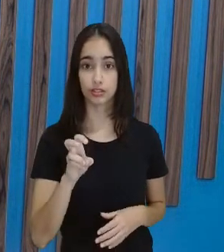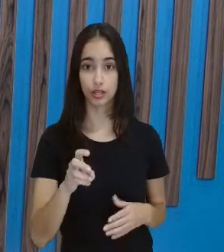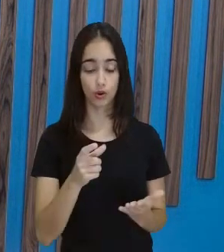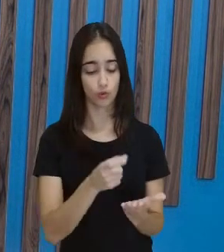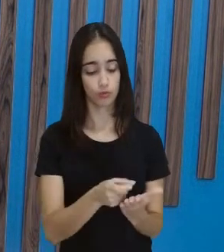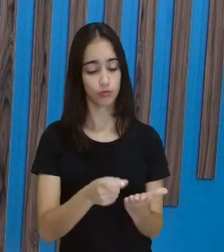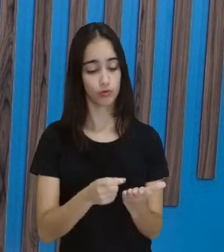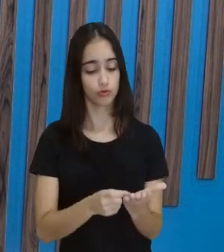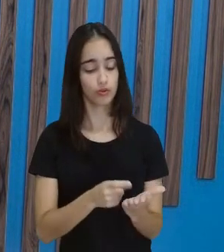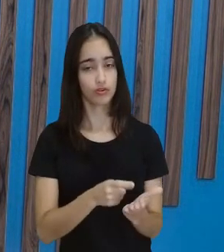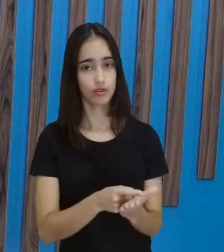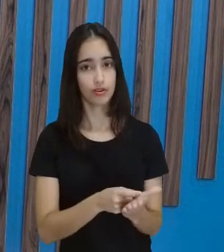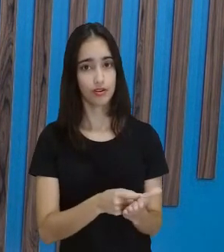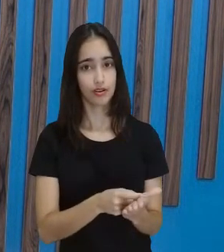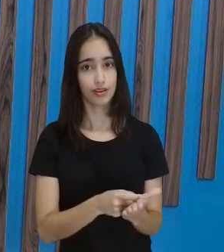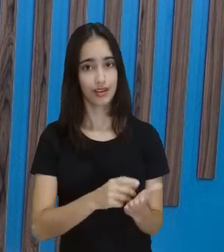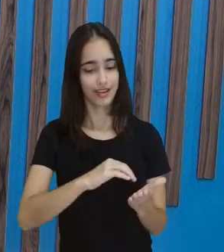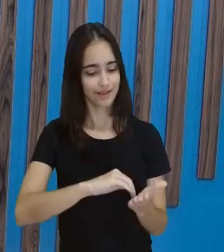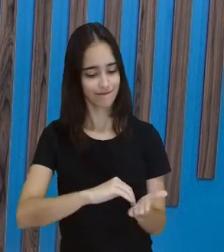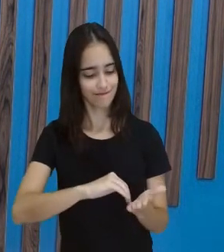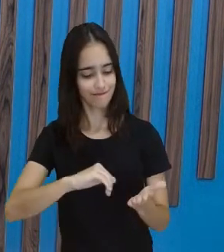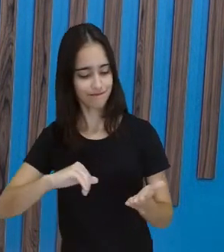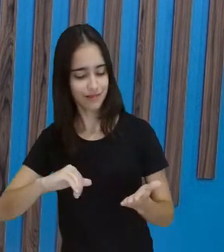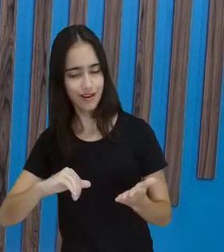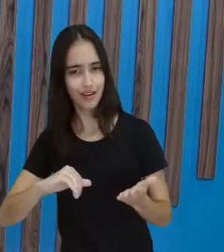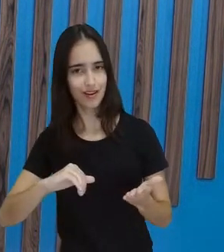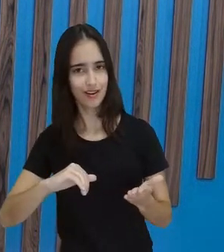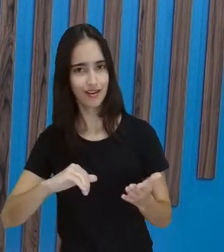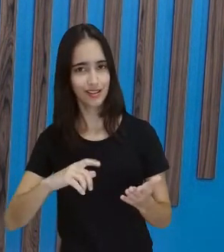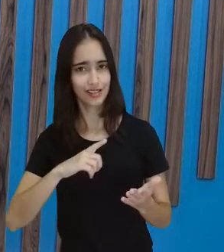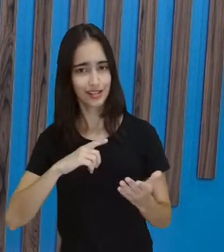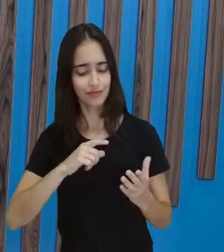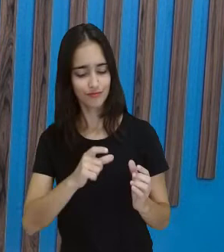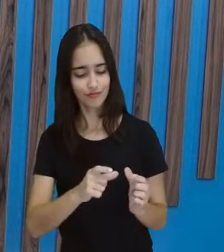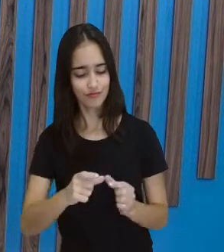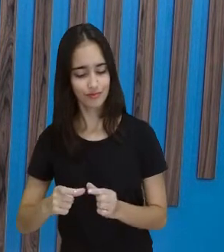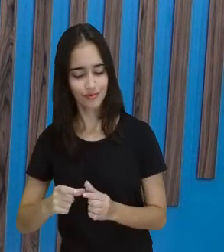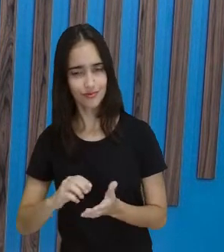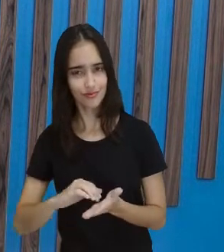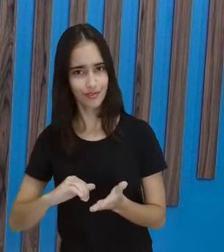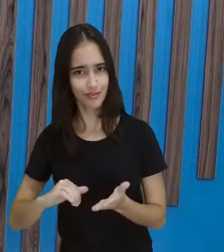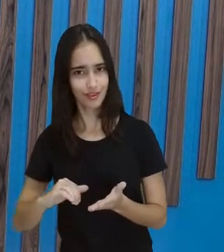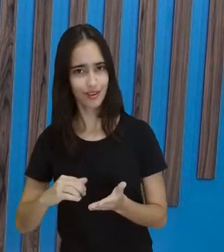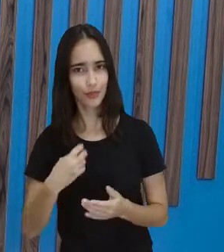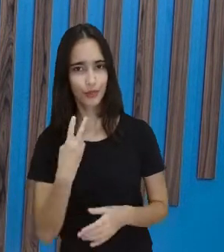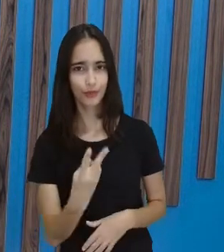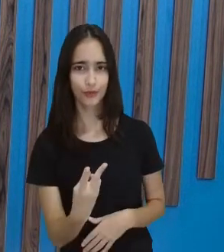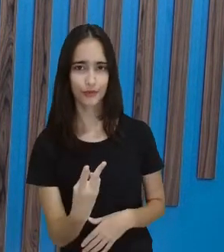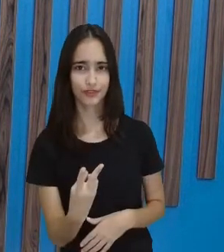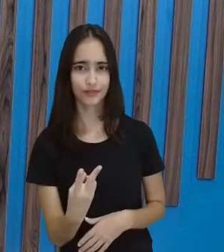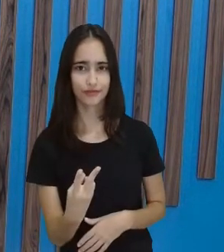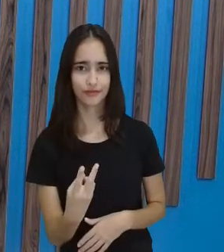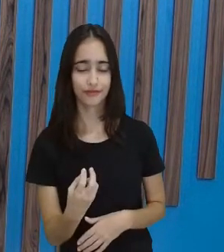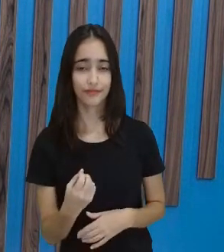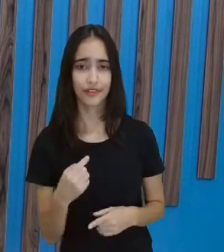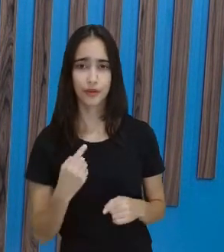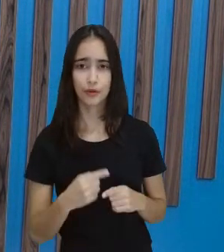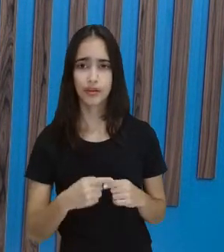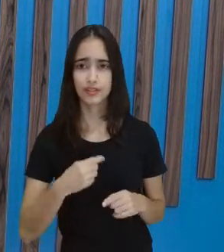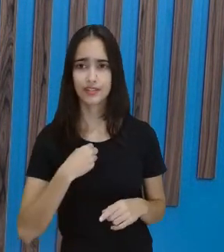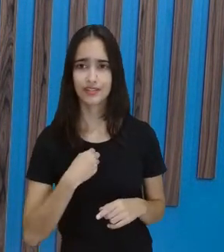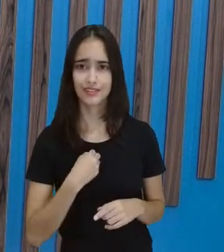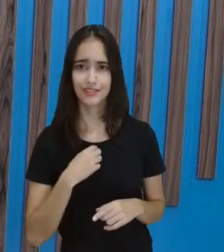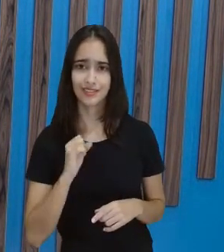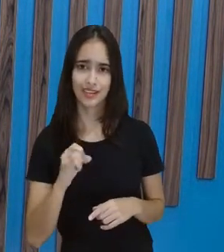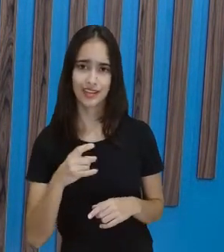Por quê? Se eu der essas 2 para alguma criança, elas vão ficar com a quantidade maior que os demais. Então, para